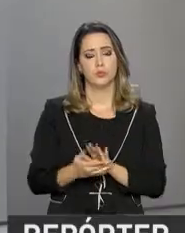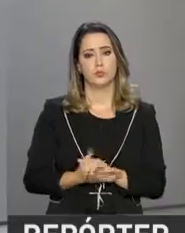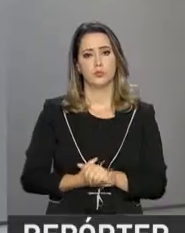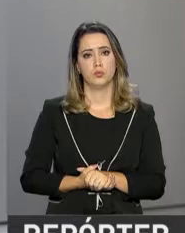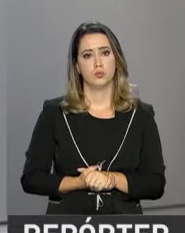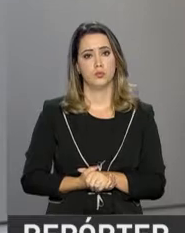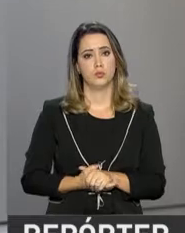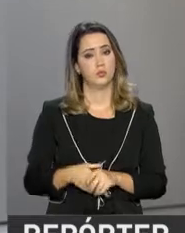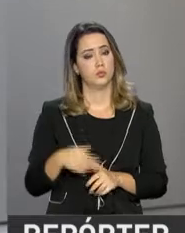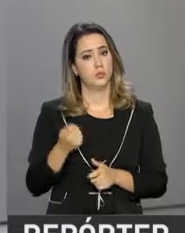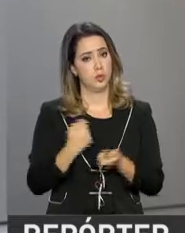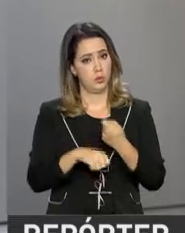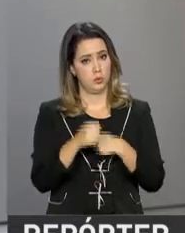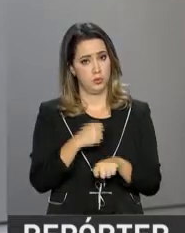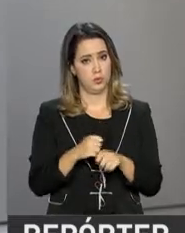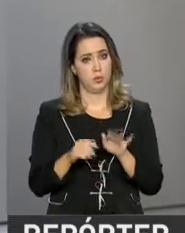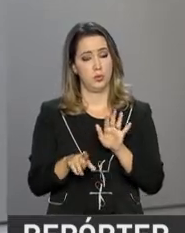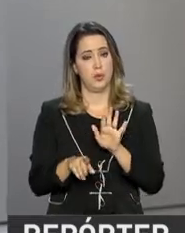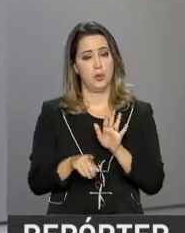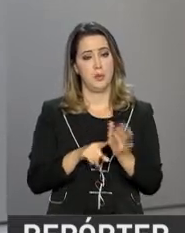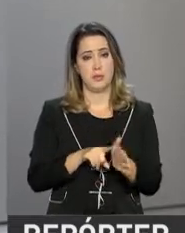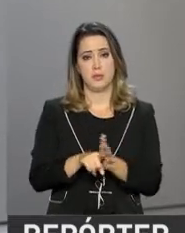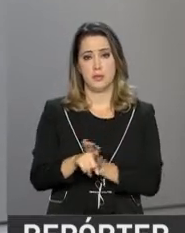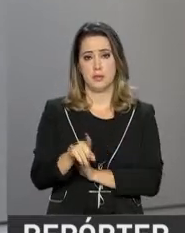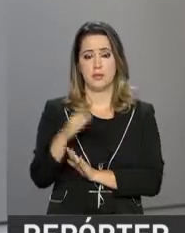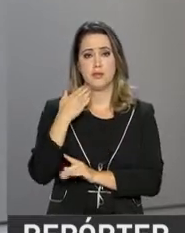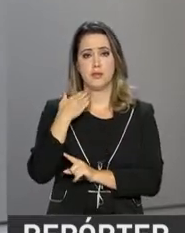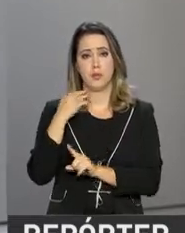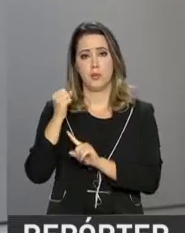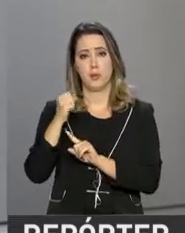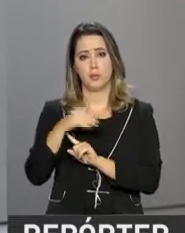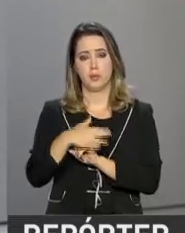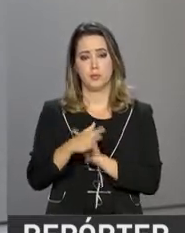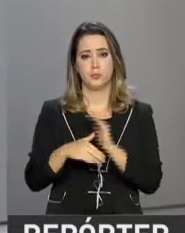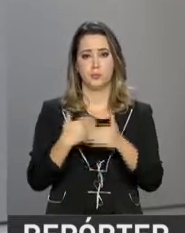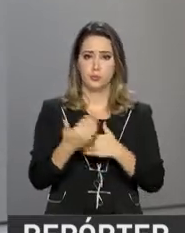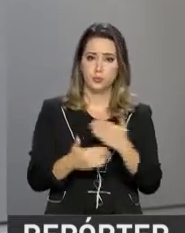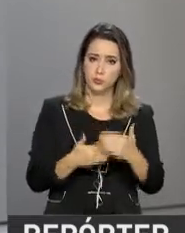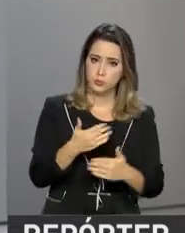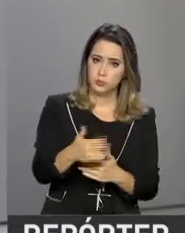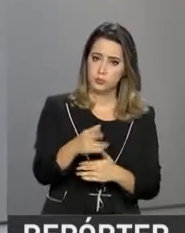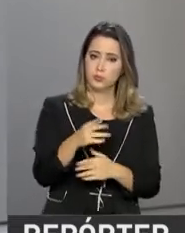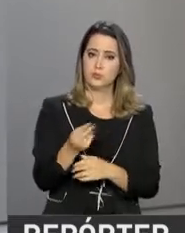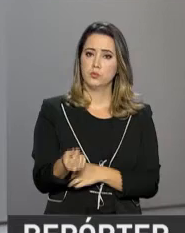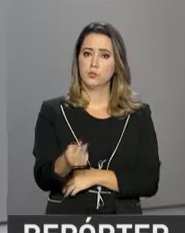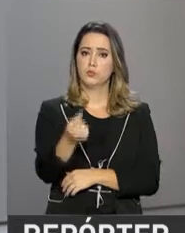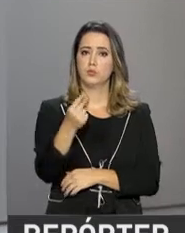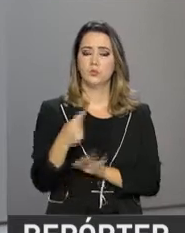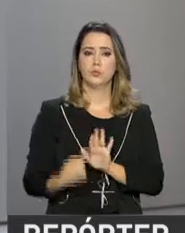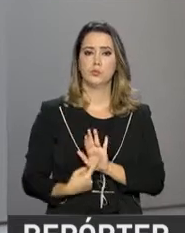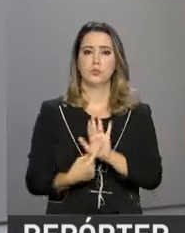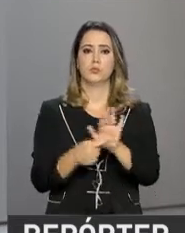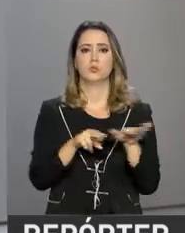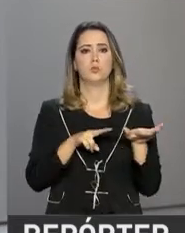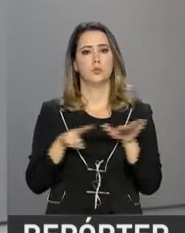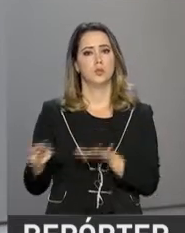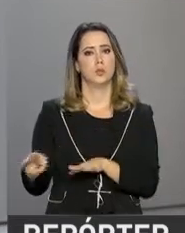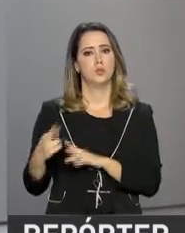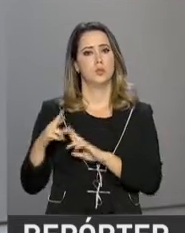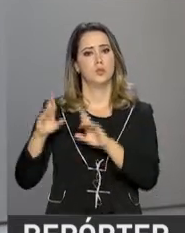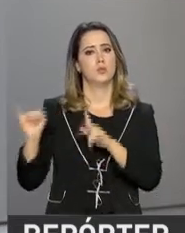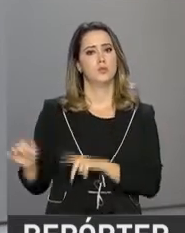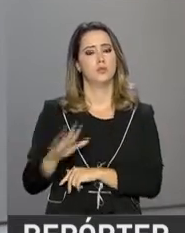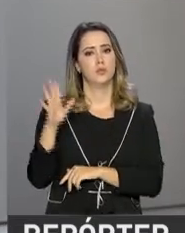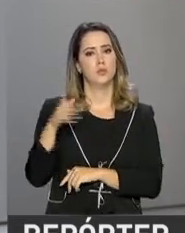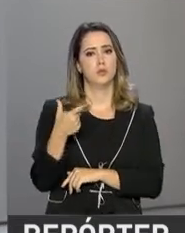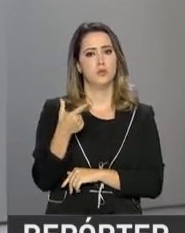ainda sobre economia o boletim focus do banco central com as projeções do mercado financeiro mostra essa semana que a expectativa de